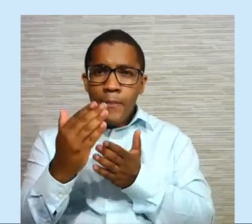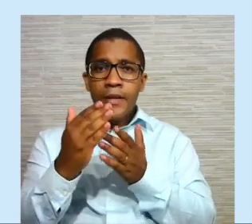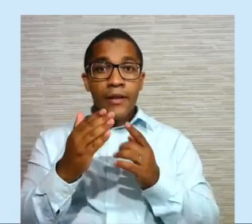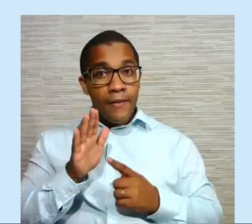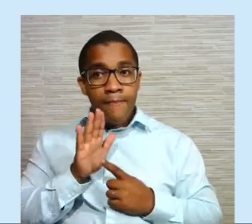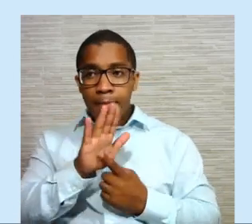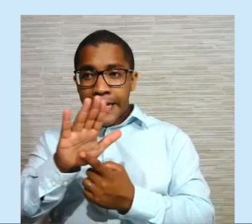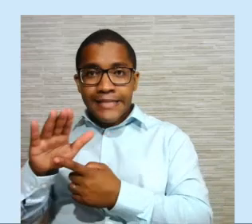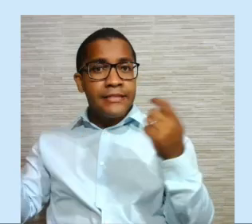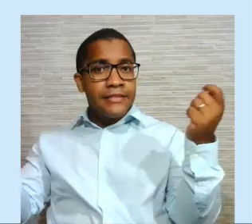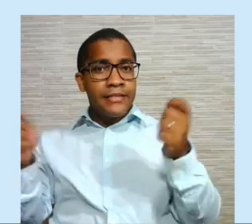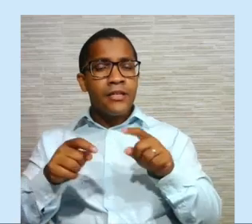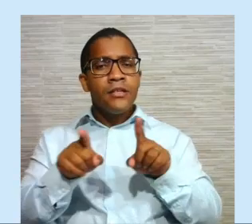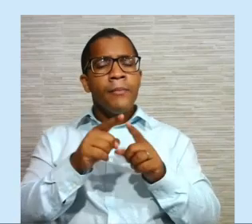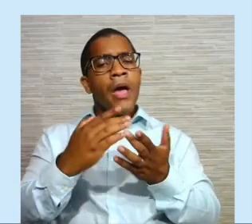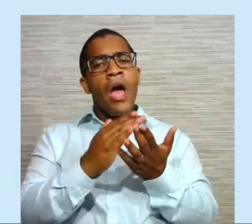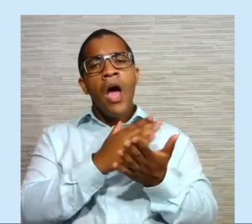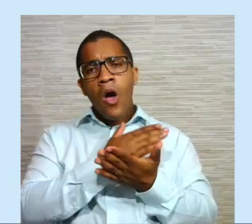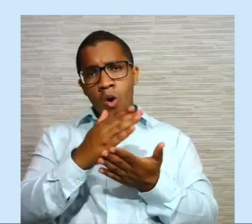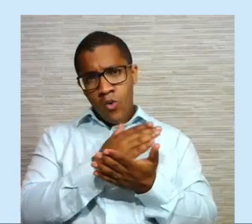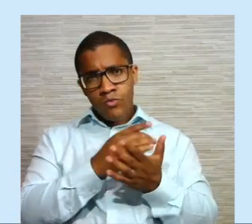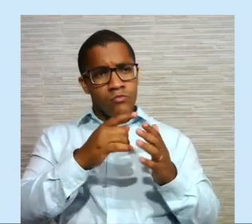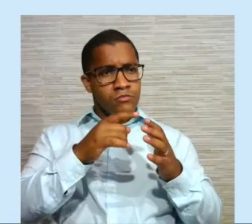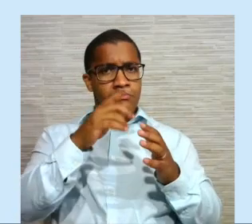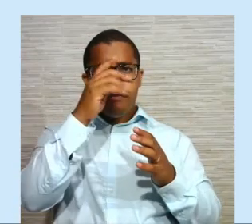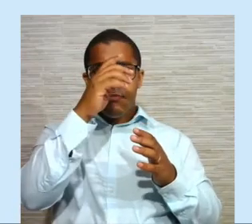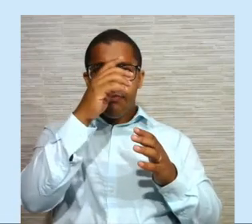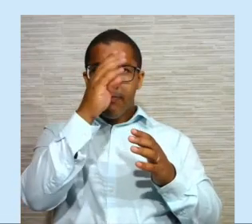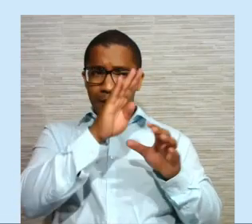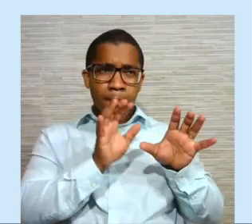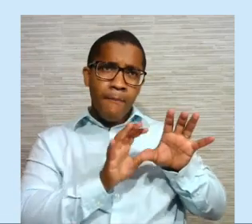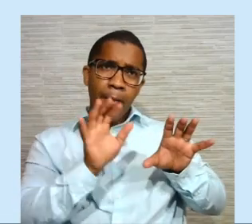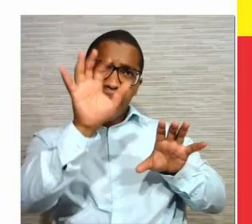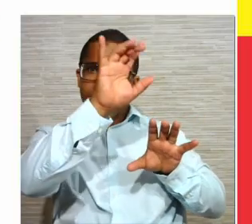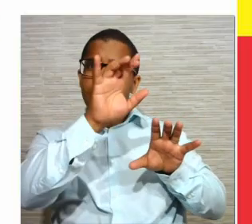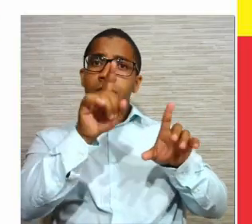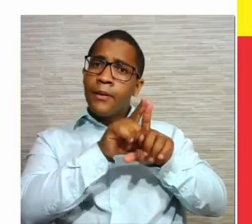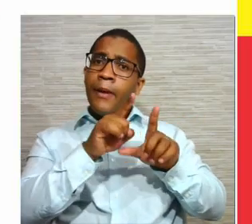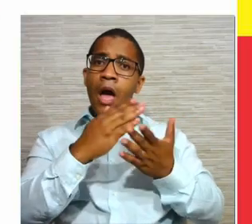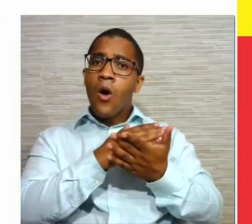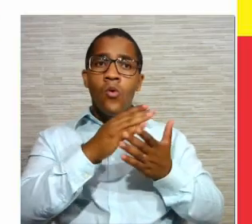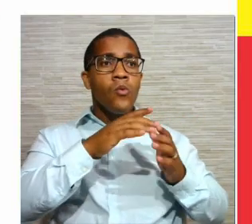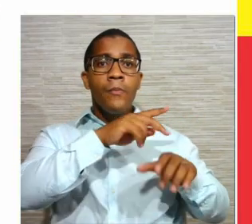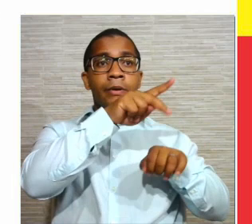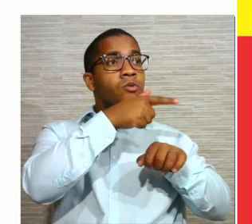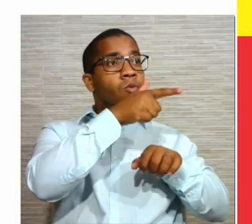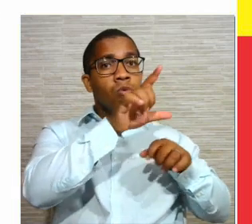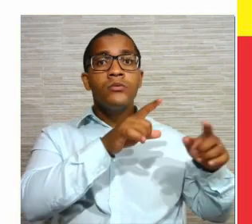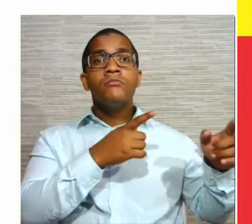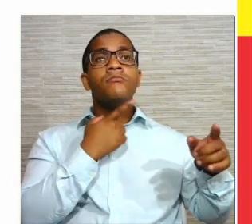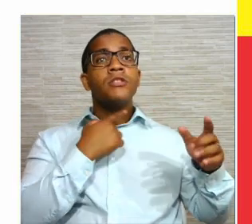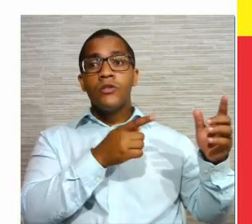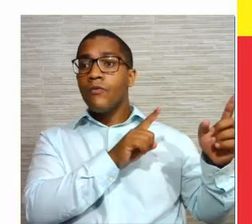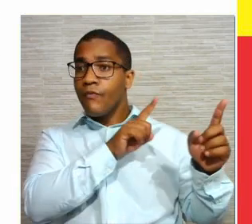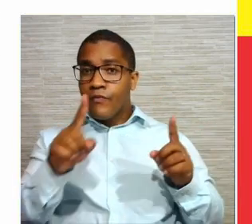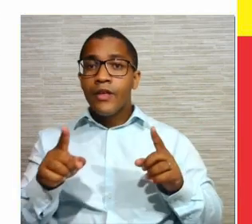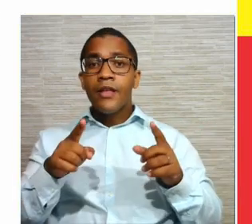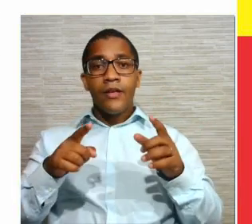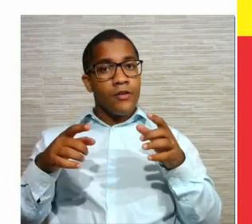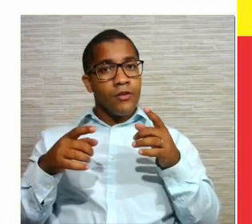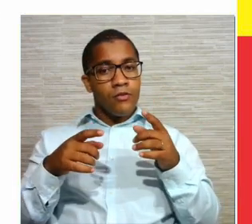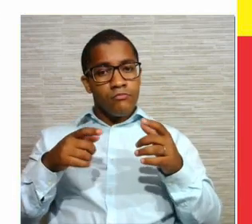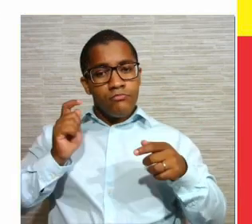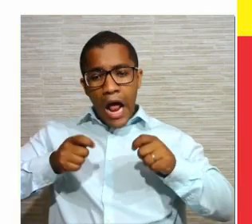Brasil todo, e até alguns lugares do mundo também vieram tocar no Abril pro Rock. Né? Então, assim, né, depois da primeira edição